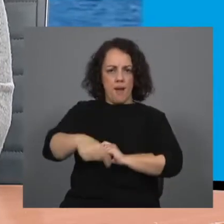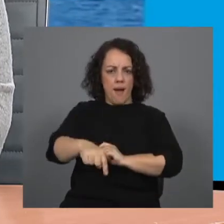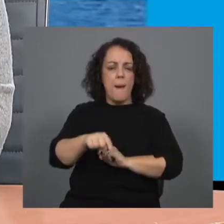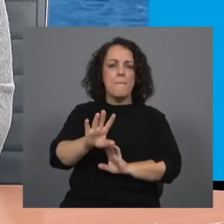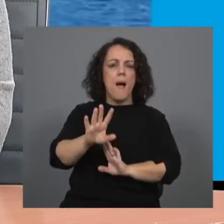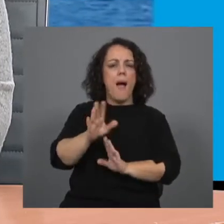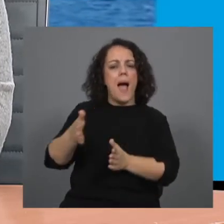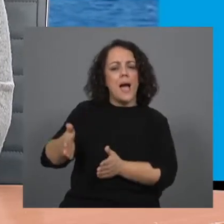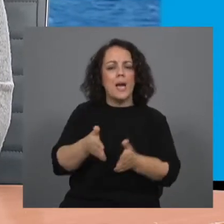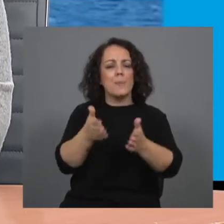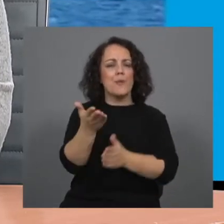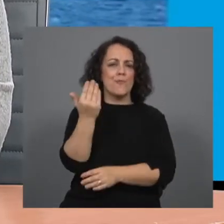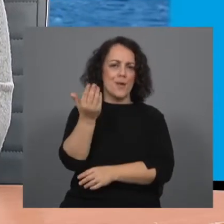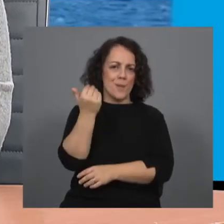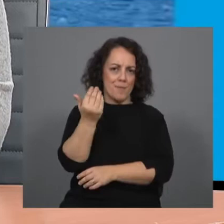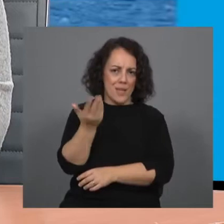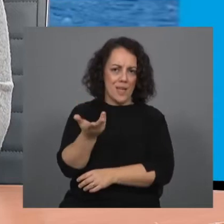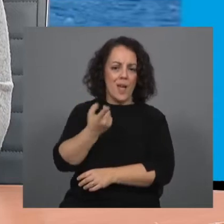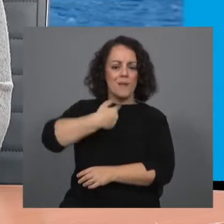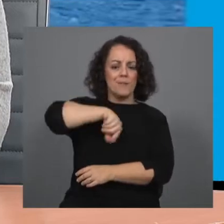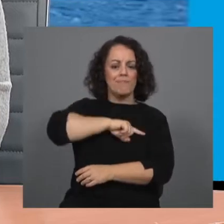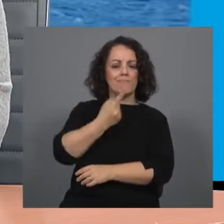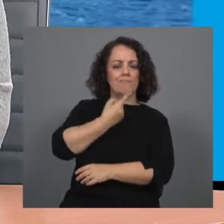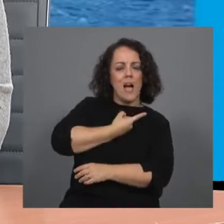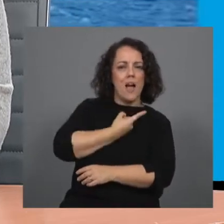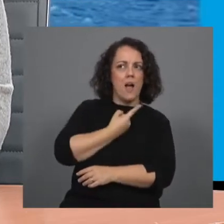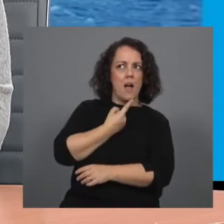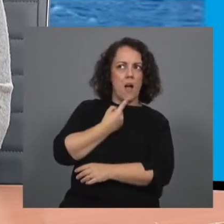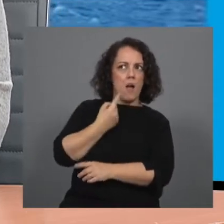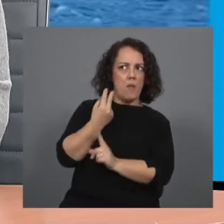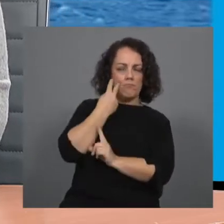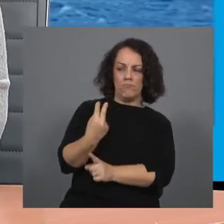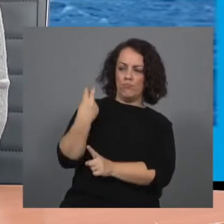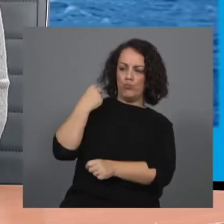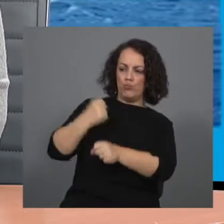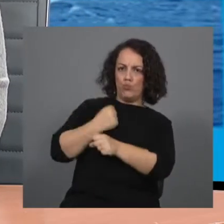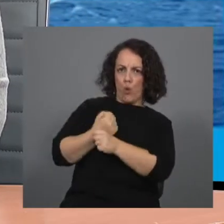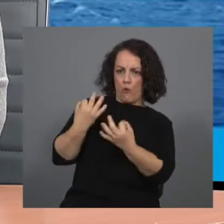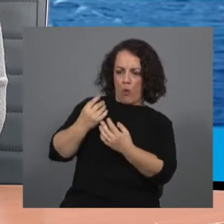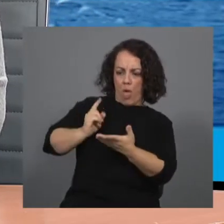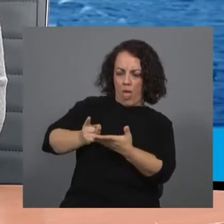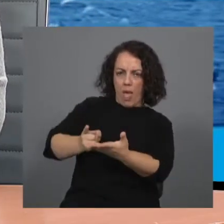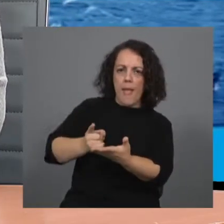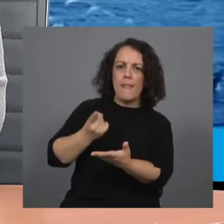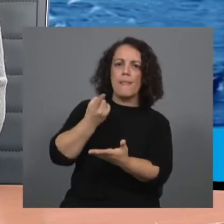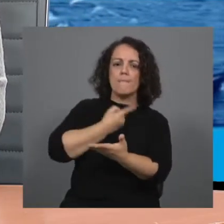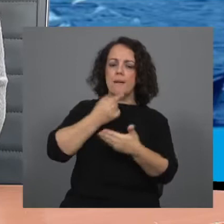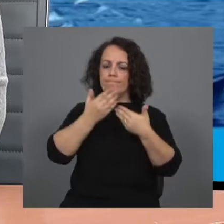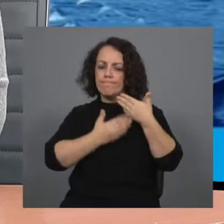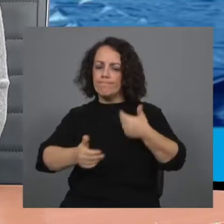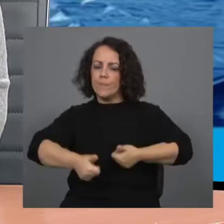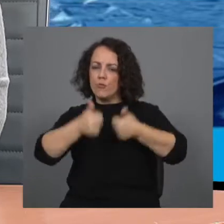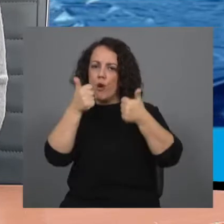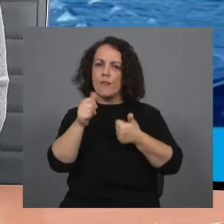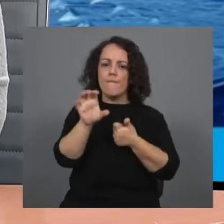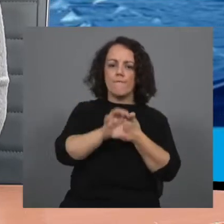ainda temos que ter sempre este processo de irmos avaliando o que fizemos e de irmos tentando corrigir e fazer cada vez melhor. E acho que